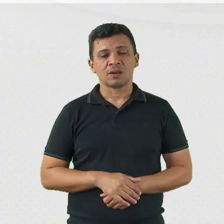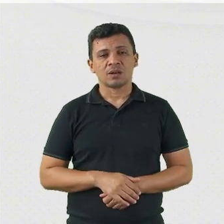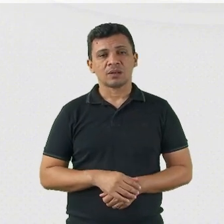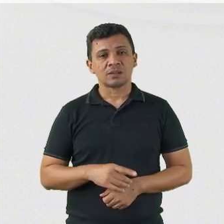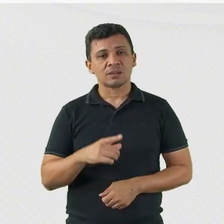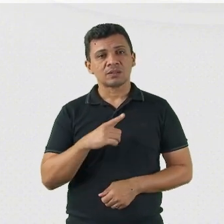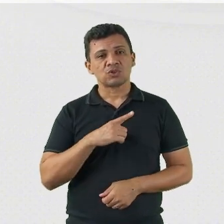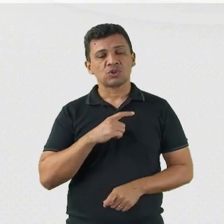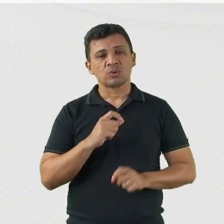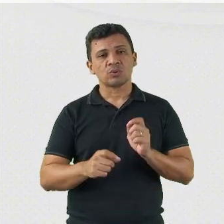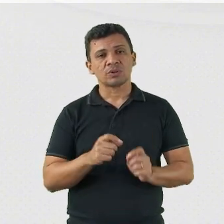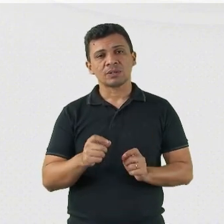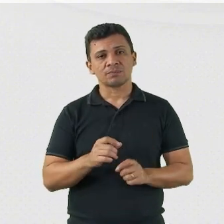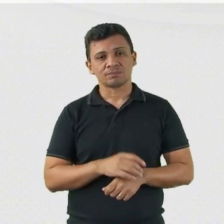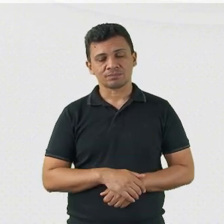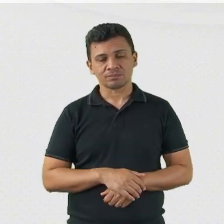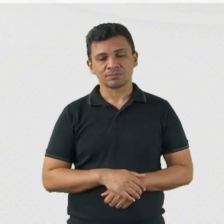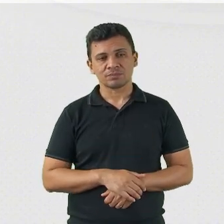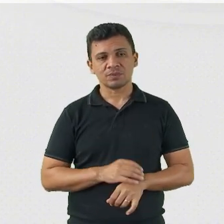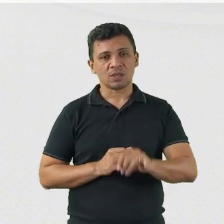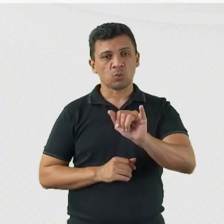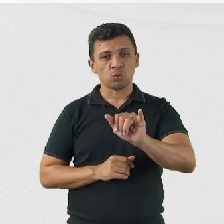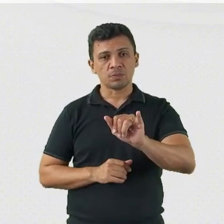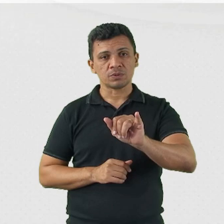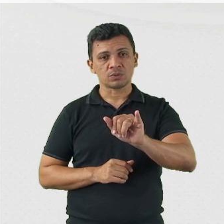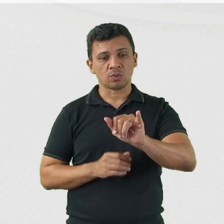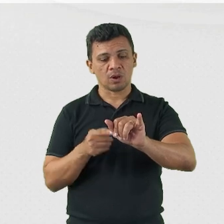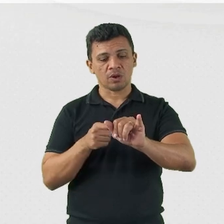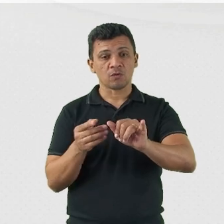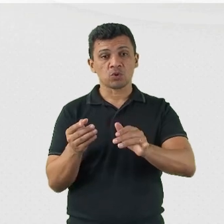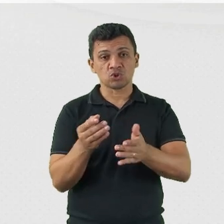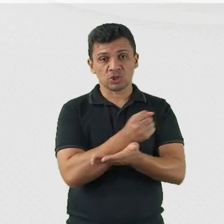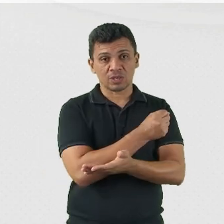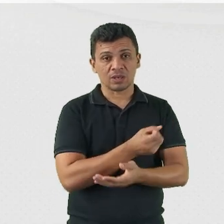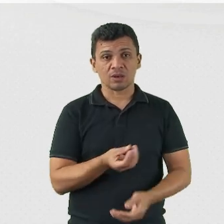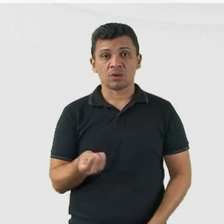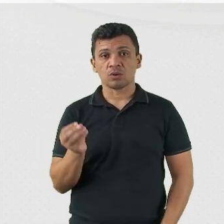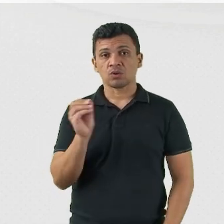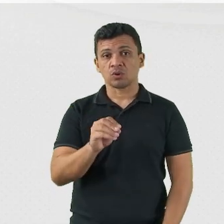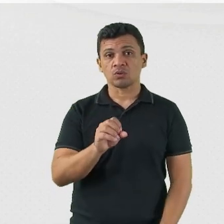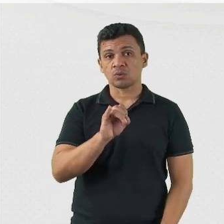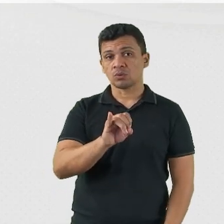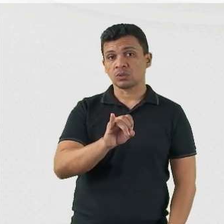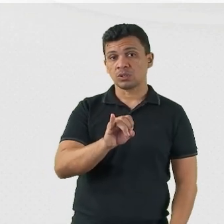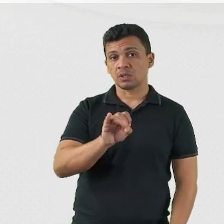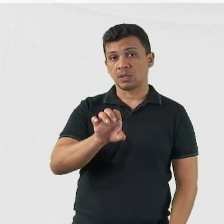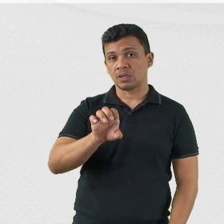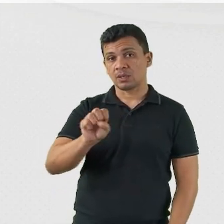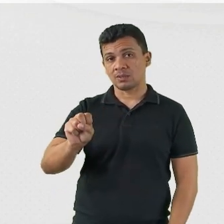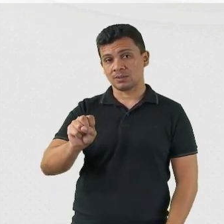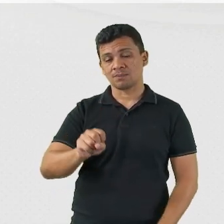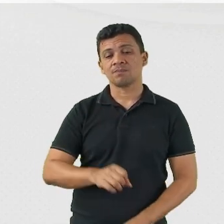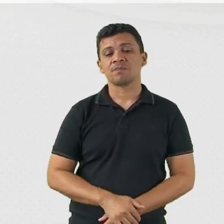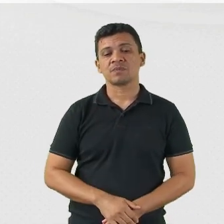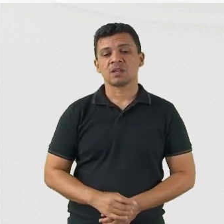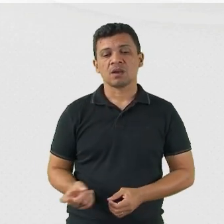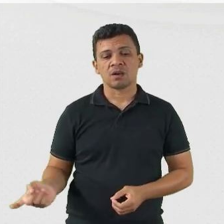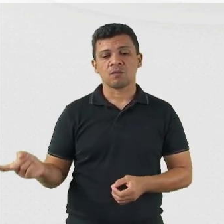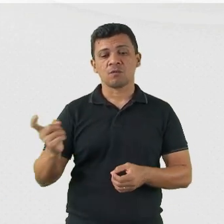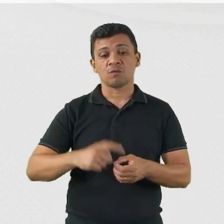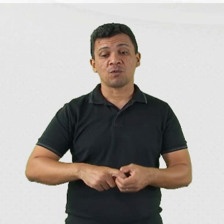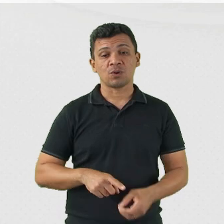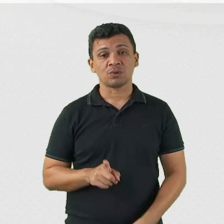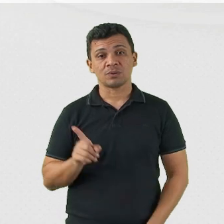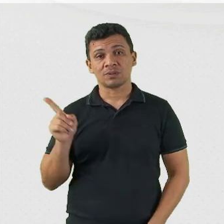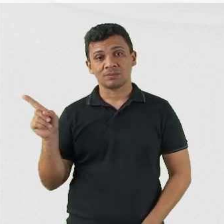casos, eu tiro o Y, coloco o I no lugar e aí eu acrescento o ES, tá bom? Aí volta para cá, para